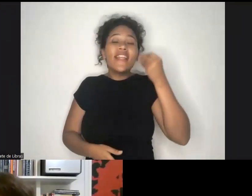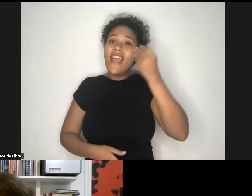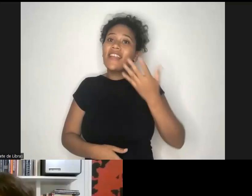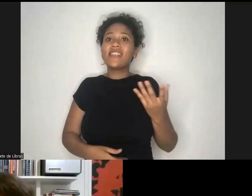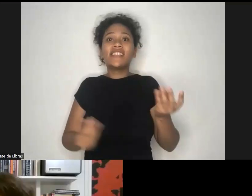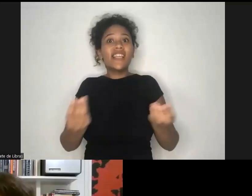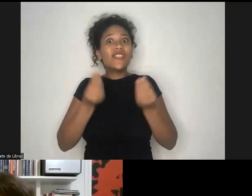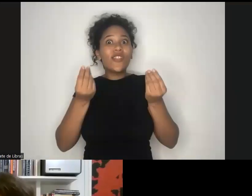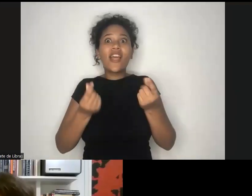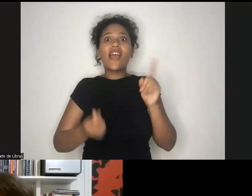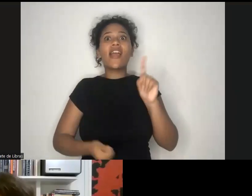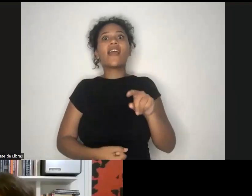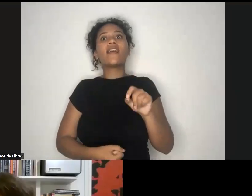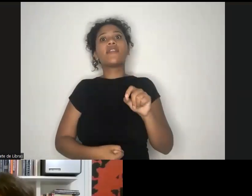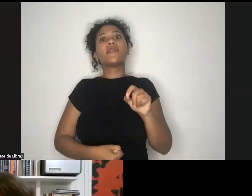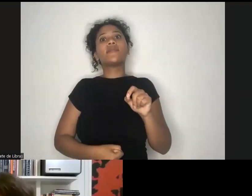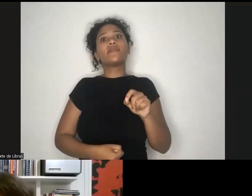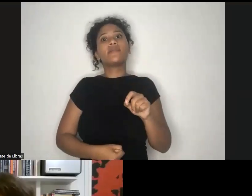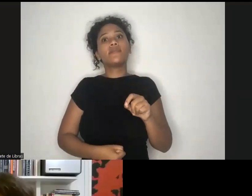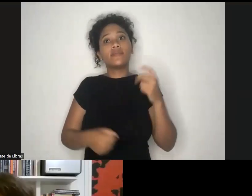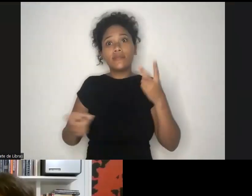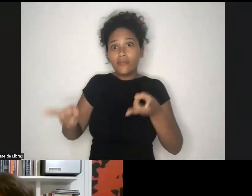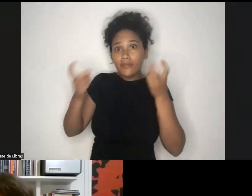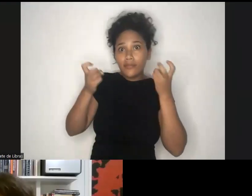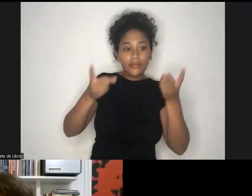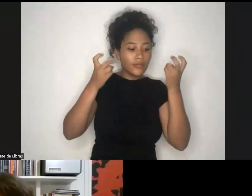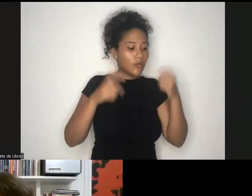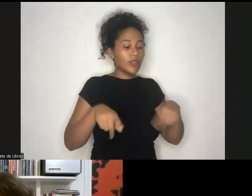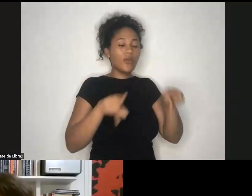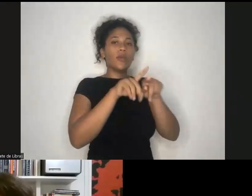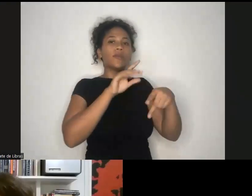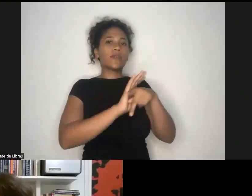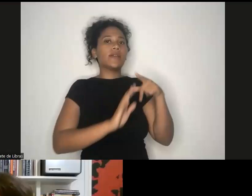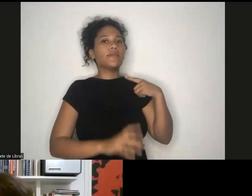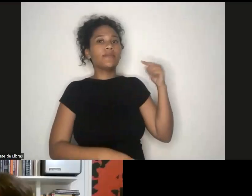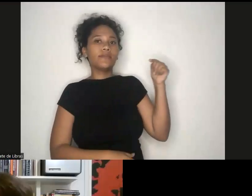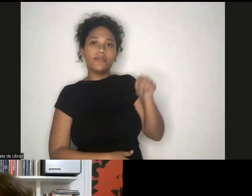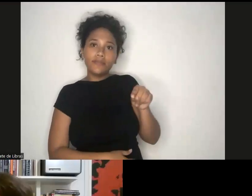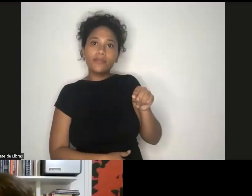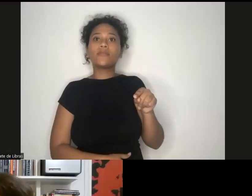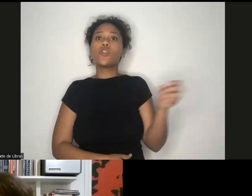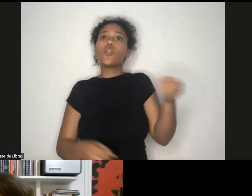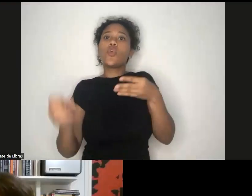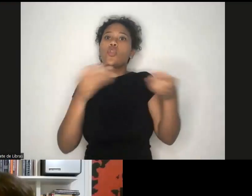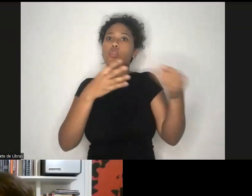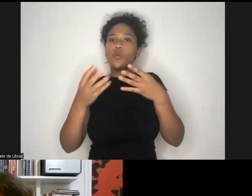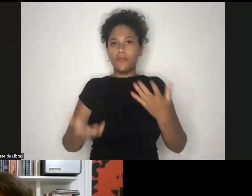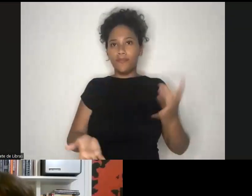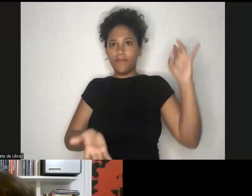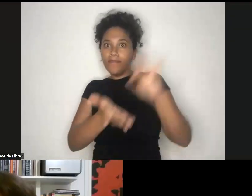nos levam a percepção de novos universos de novas realidades eu acho